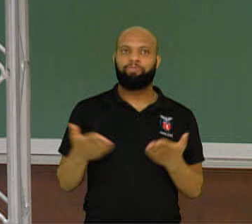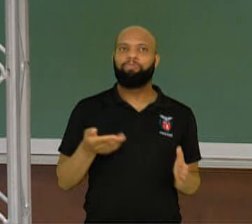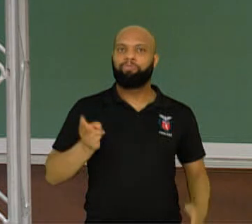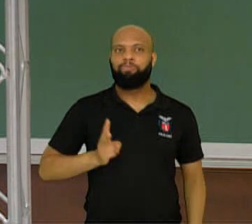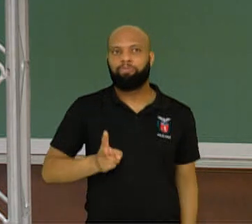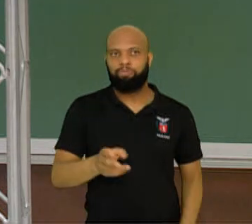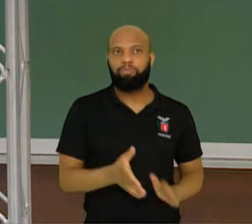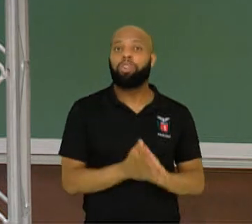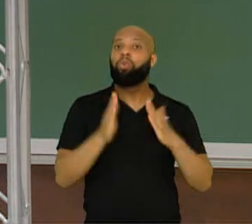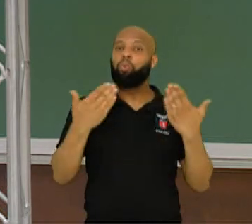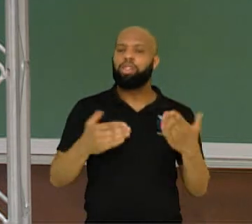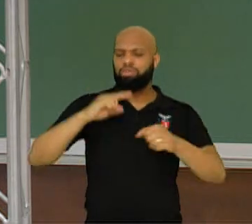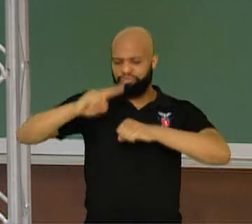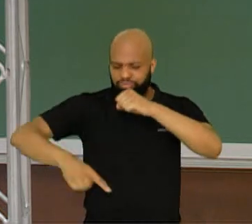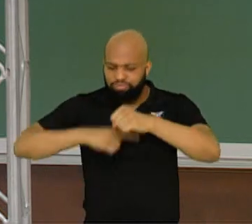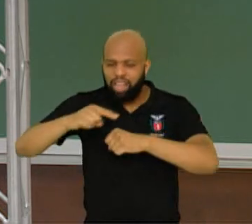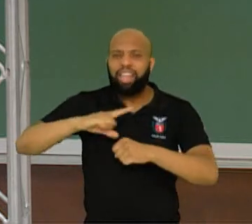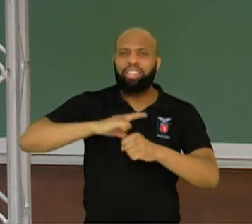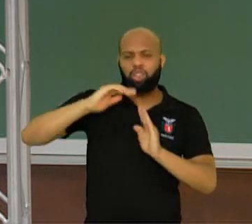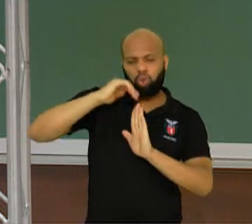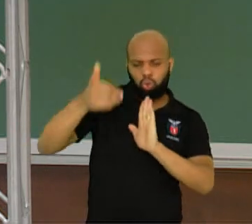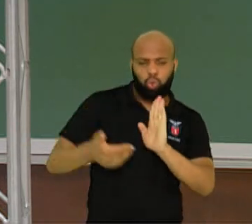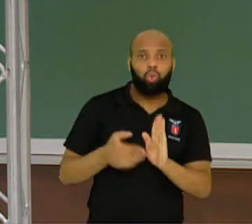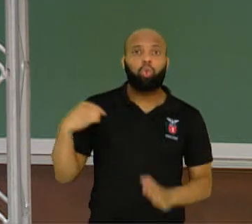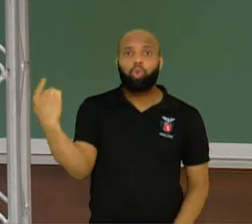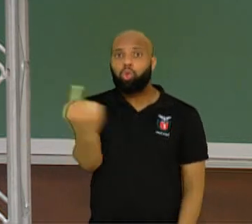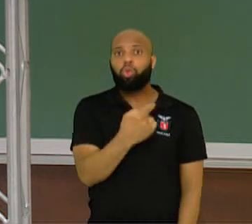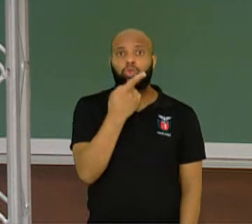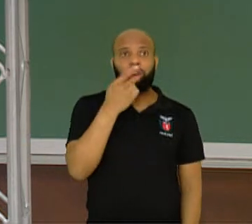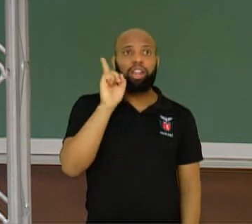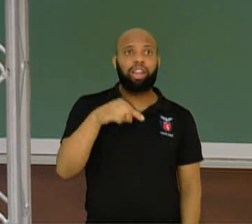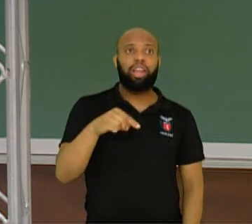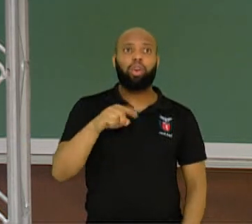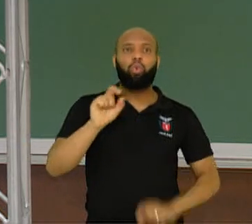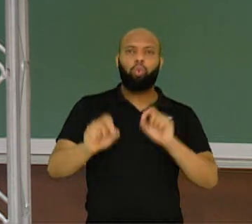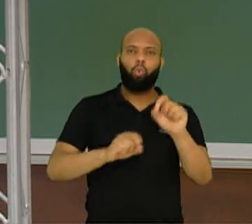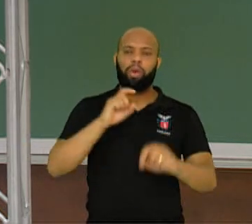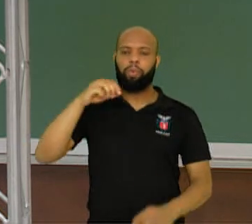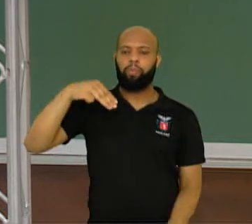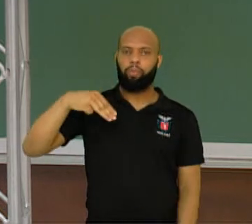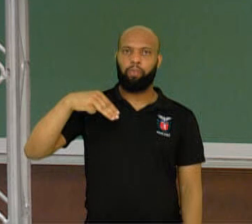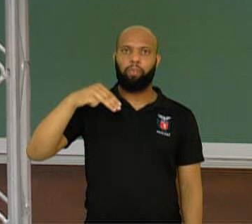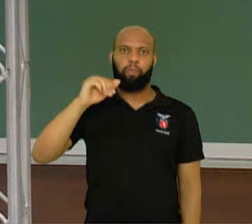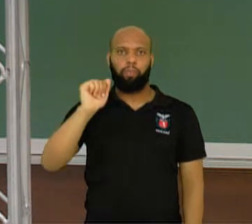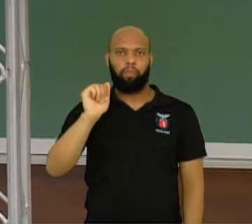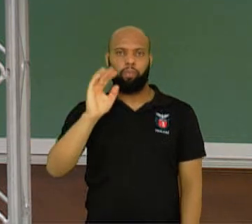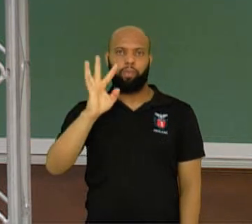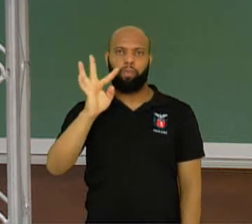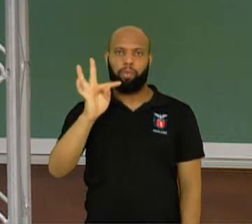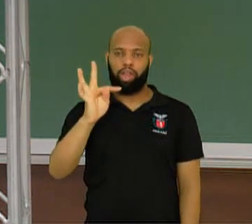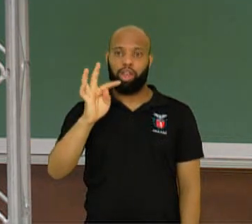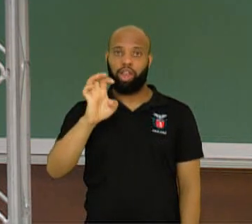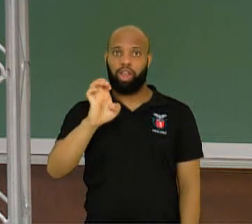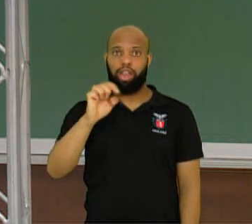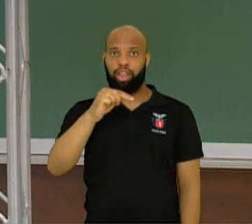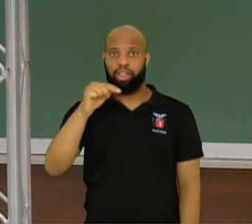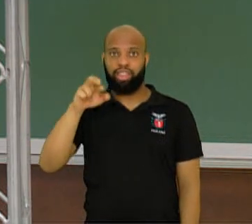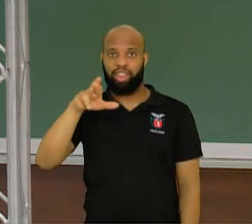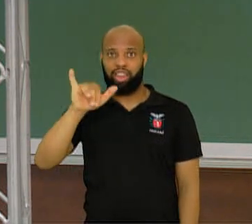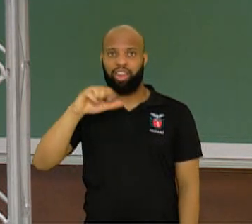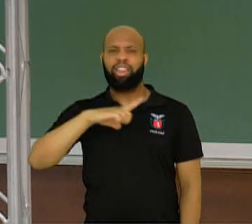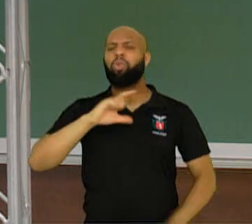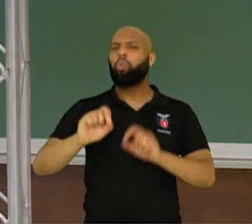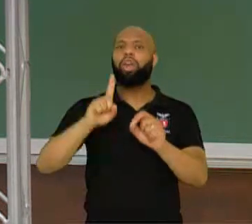continuar. Os átomos compõem tudo o que nós denominamos de matéria. Matéria é tudo aquilo que tem massa